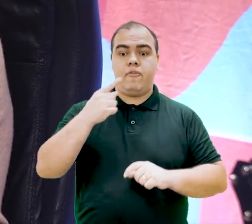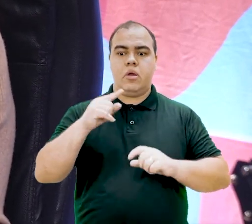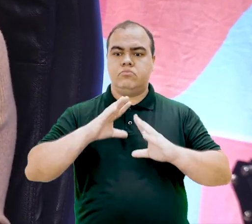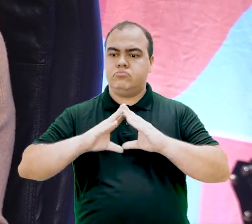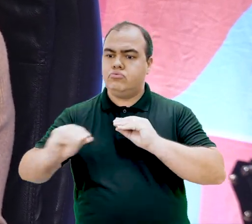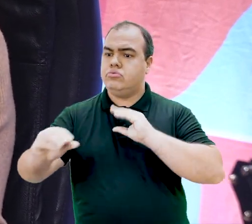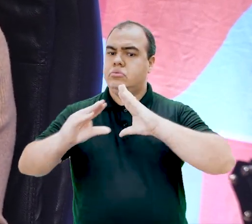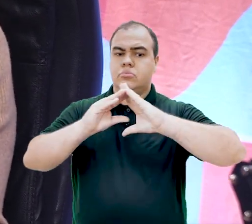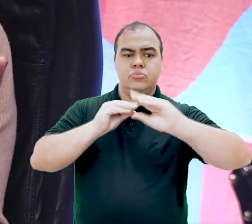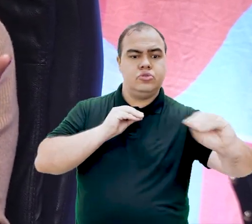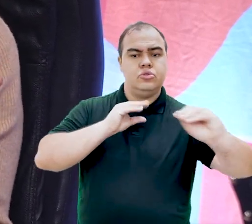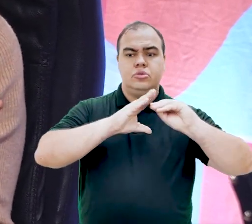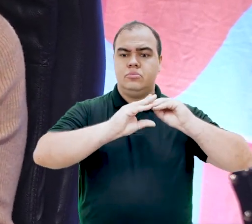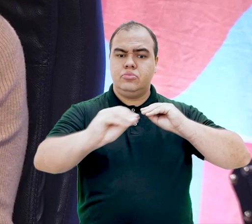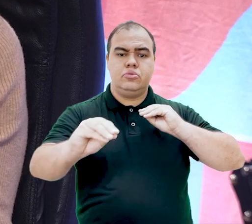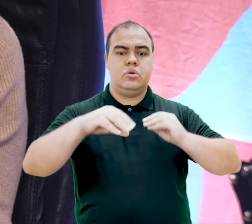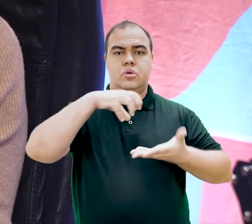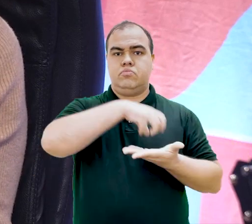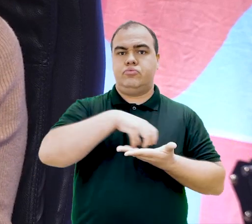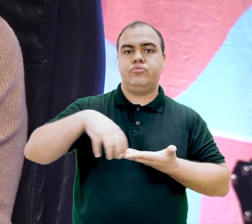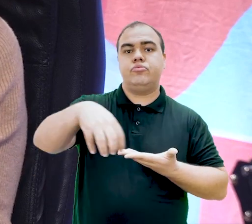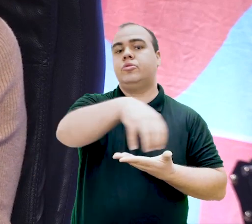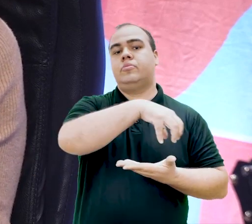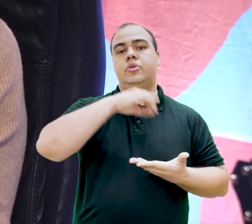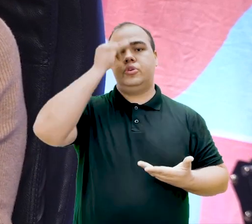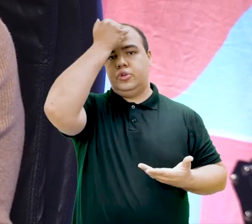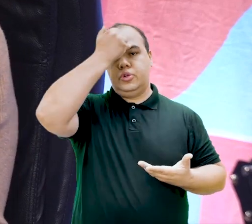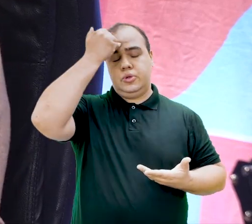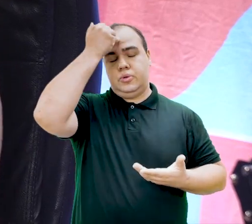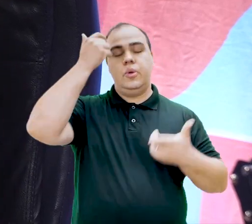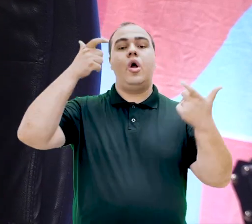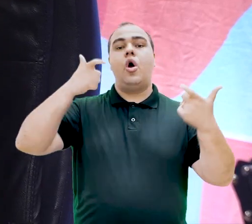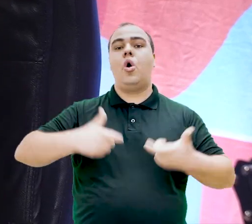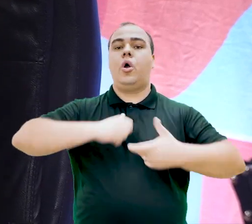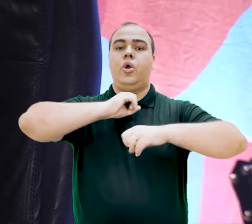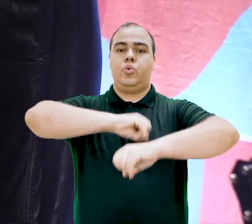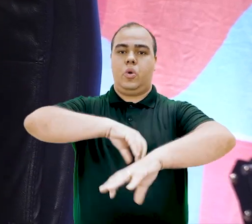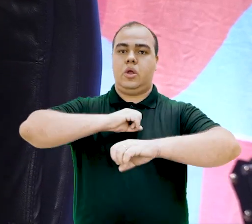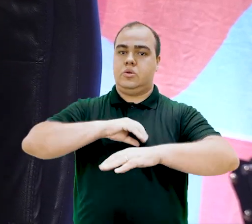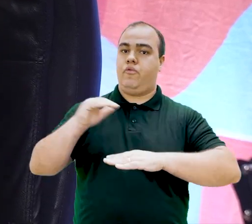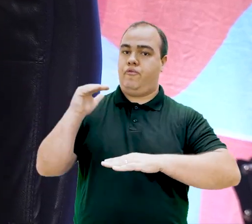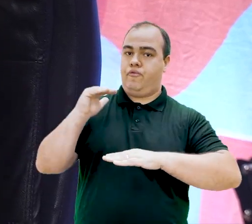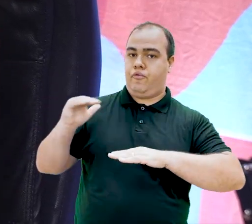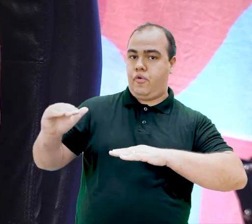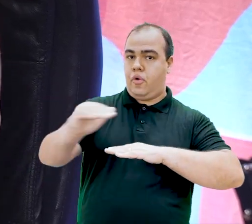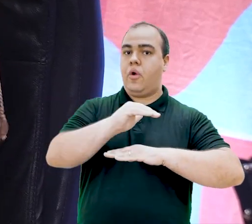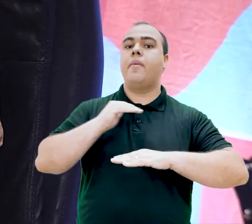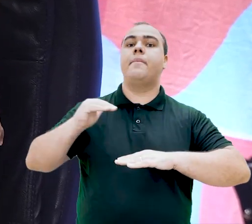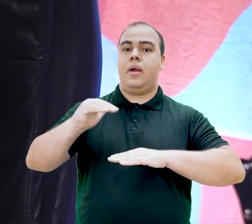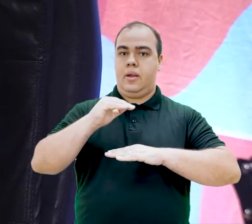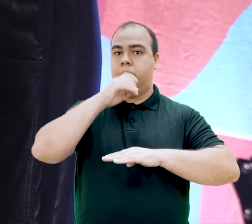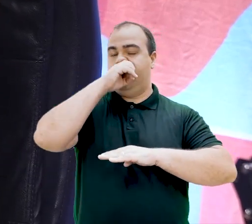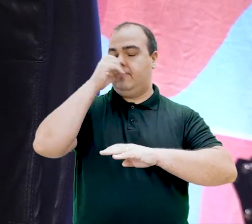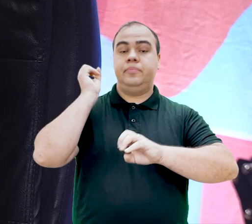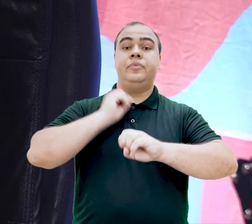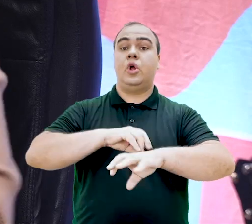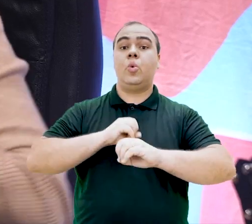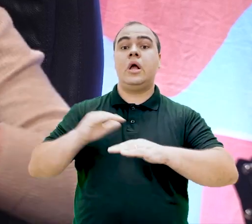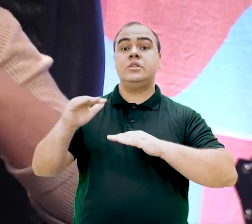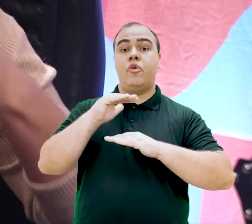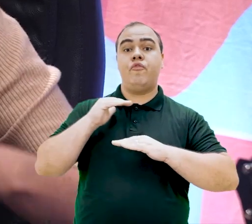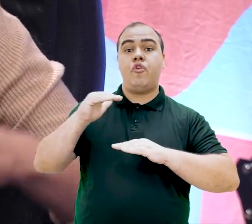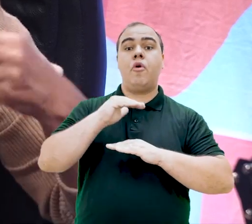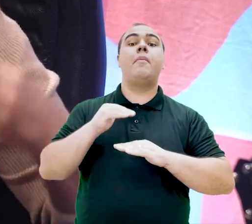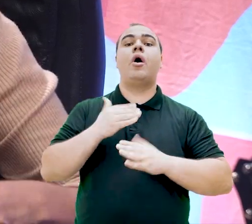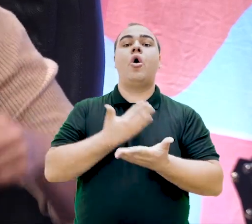desaparecer diminui onde que os Jesuítas vão ser colocados exatamente na educação formal então a educação formal brasileira começa